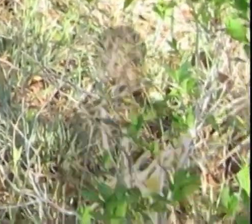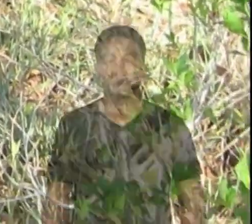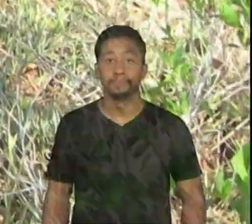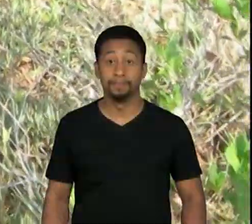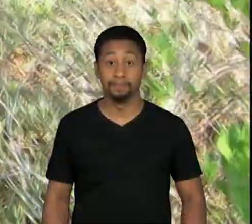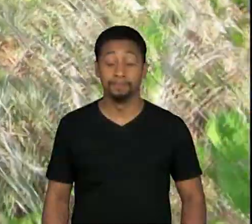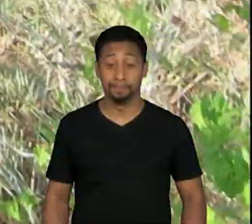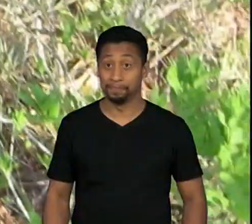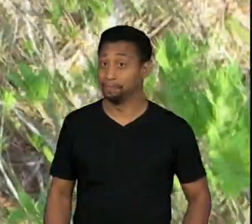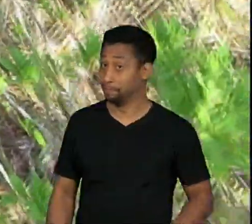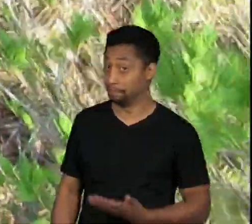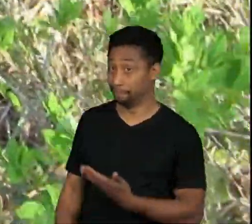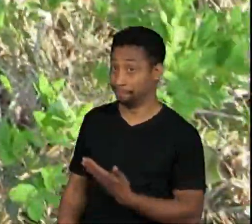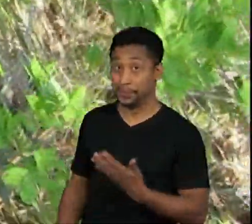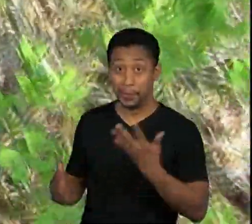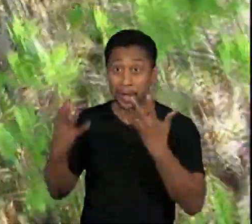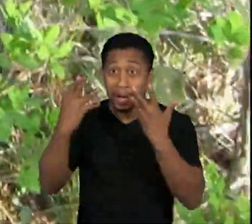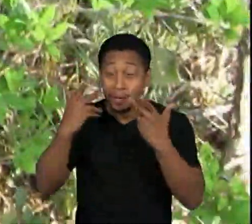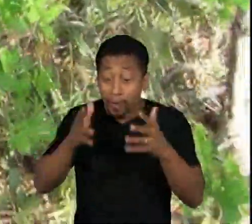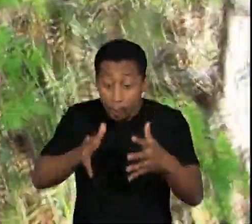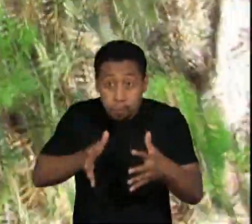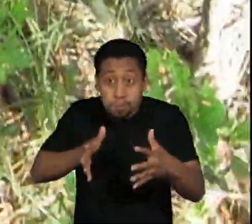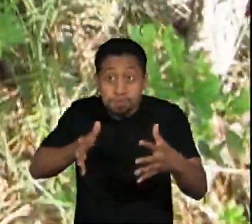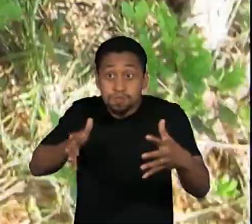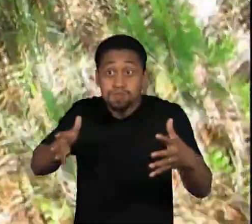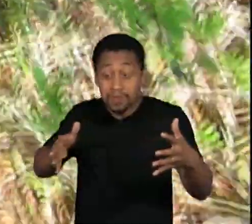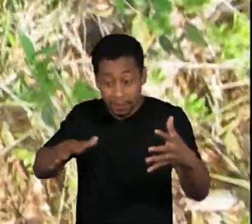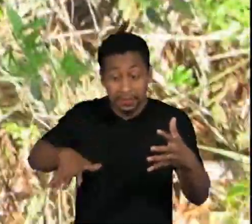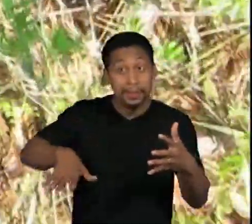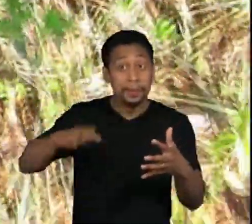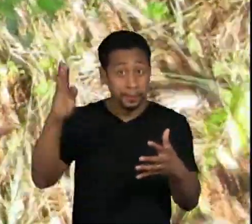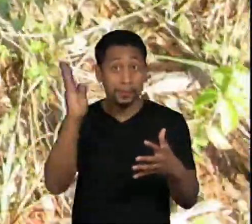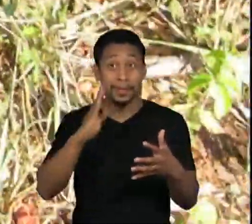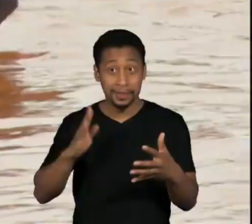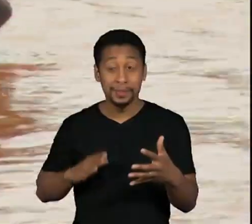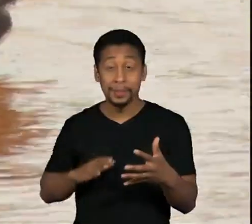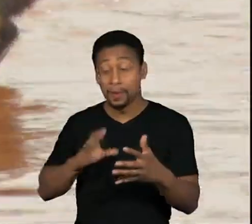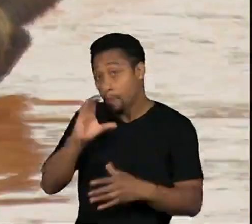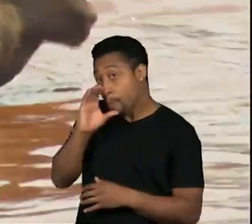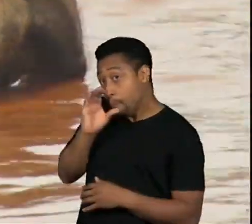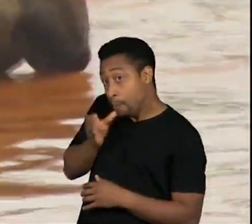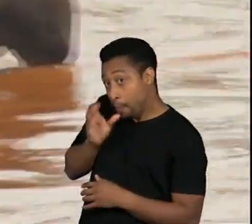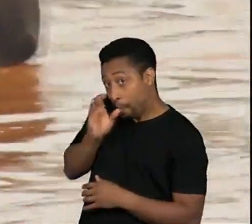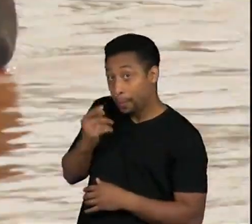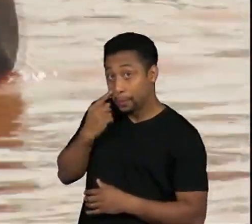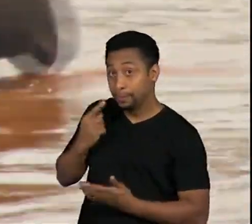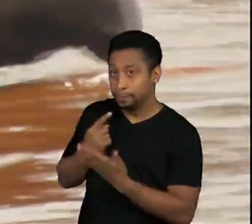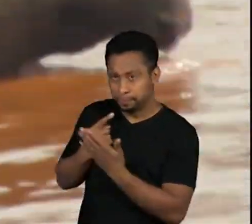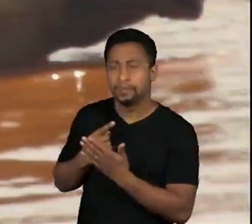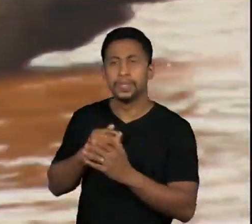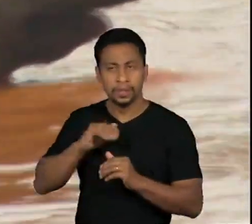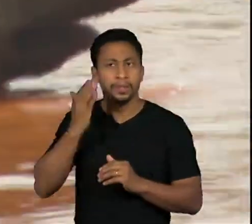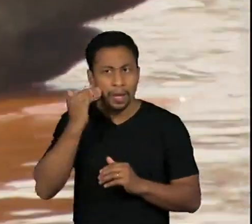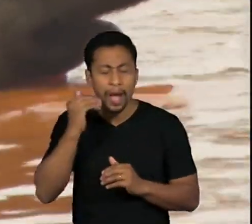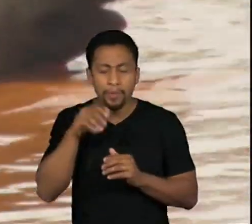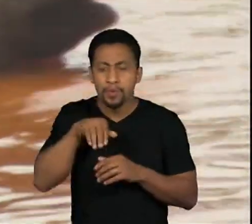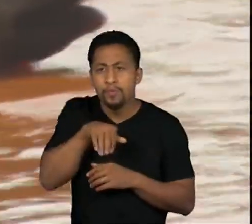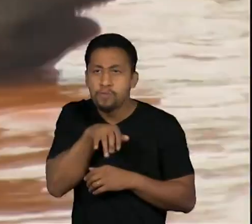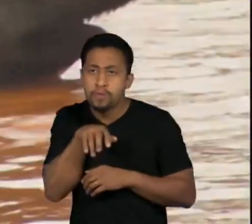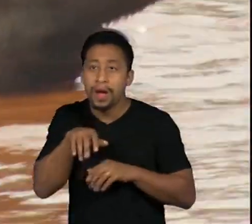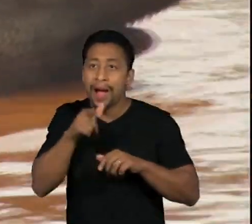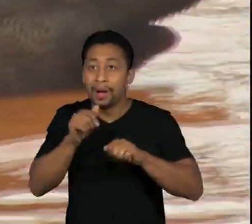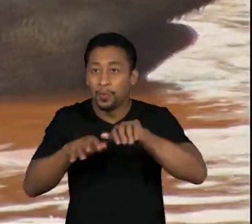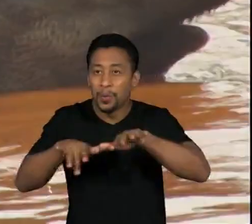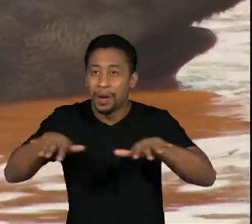o maior animal terrestre do Brasil, a jardineira das florestas. Excelentes nadadoras. Não